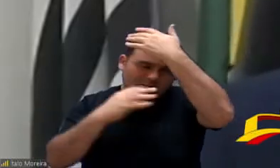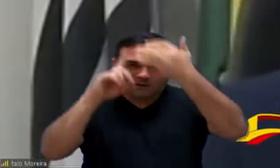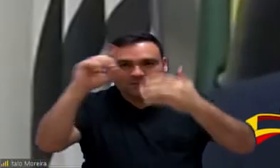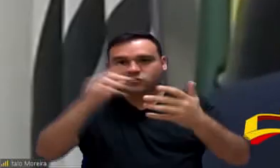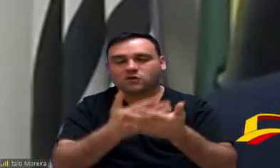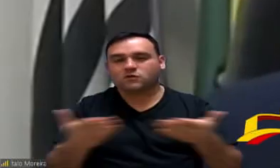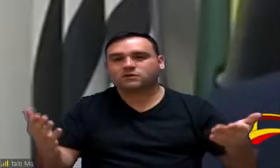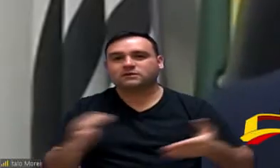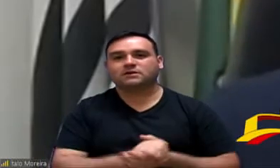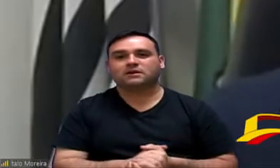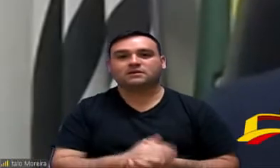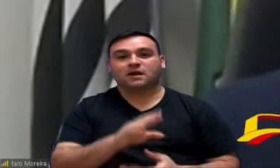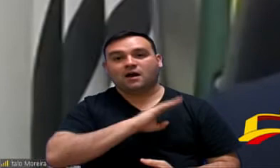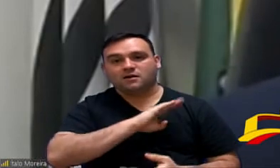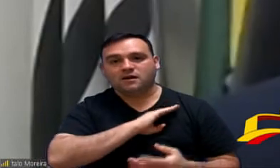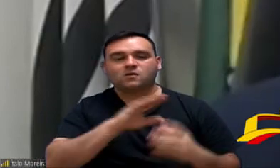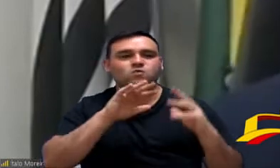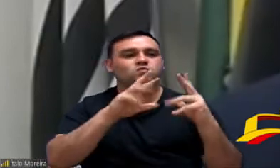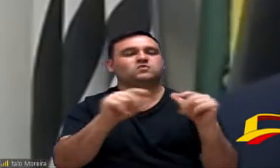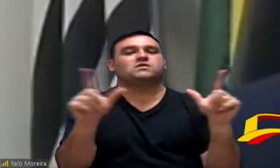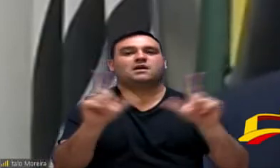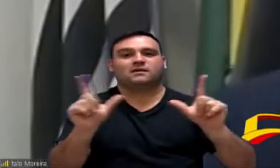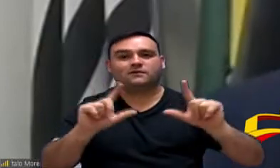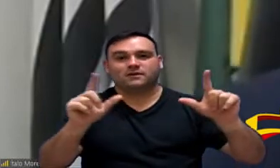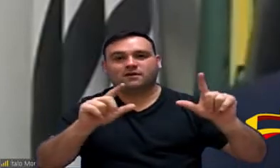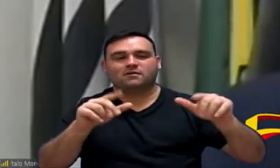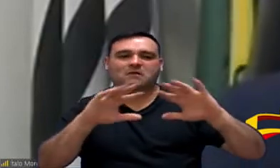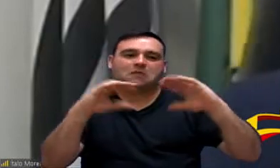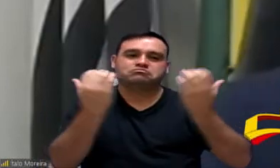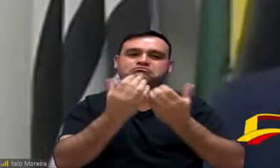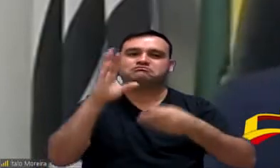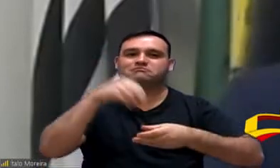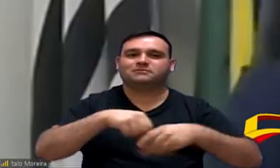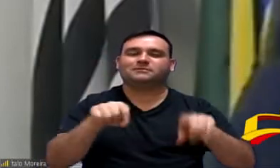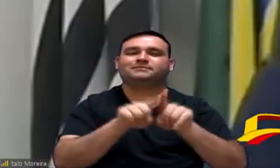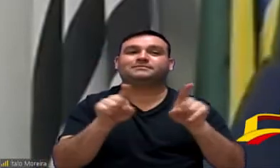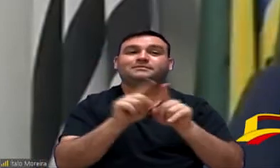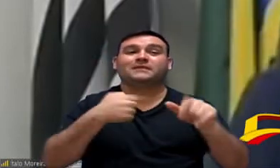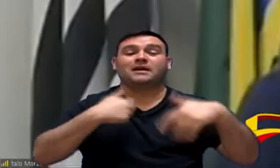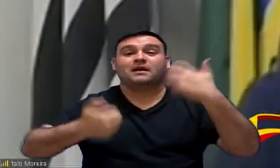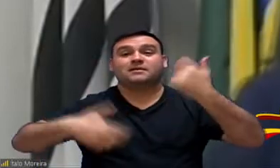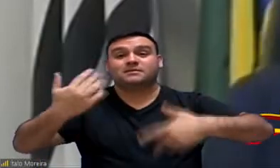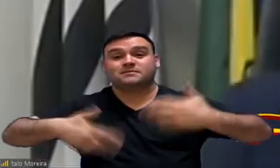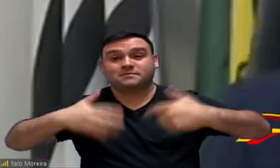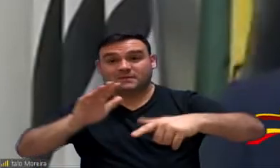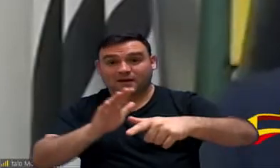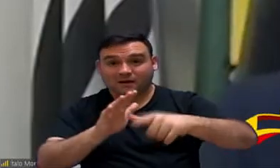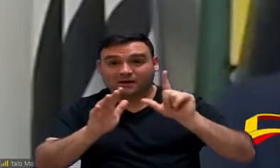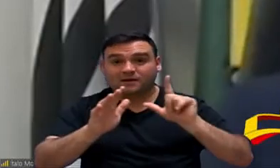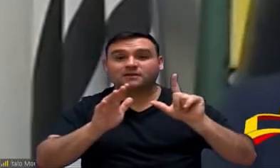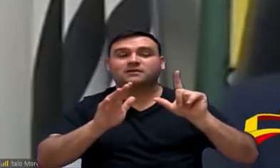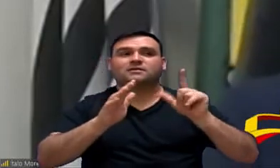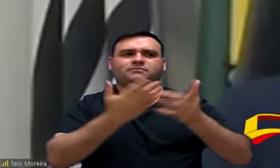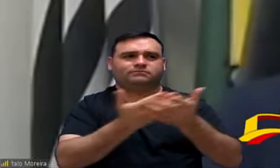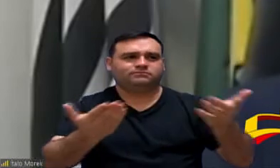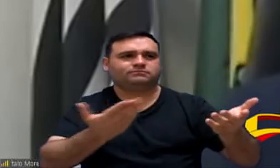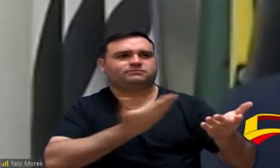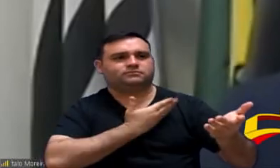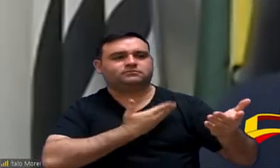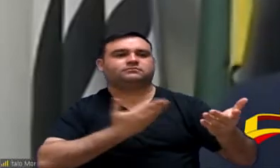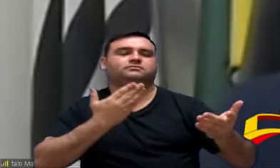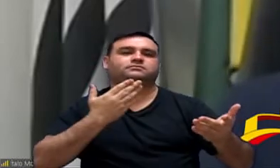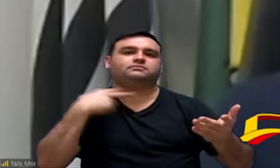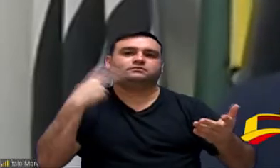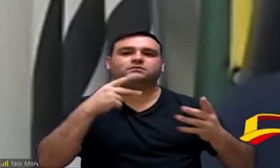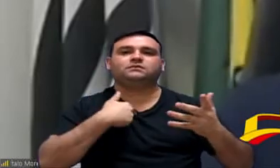todos, aos colegas, a todos que nos acompanham pela Câmara. Antes de qualquer explicação, meus colegas, presidente,